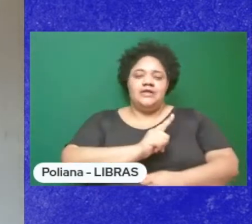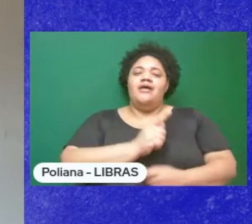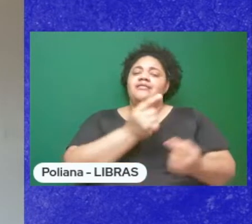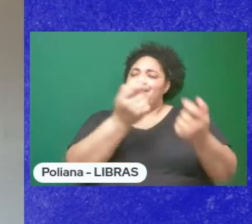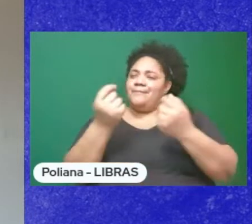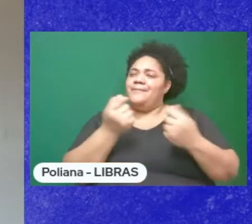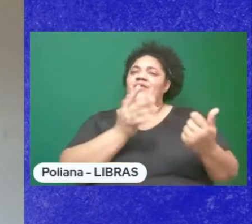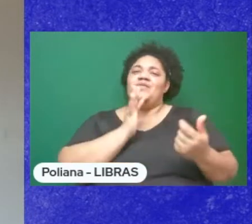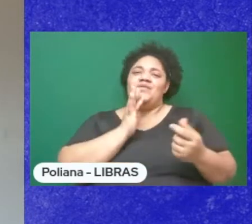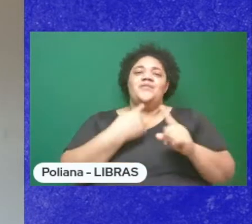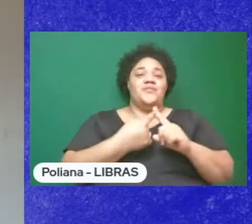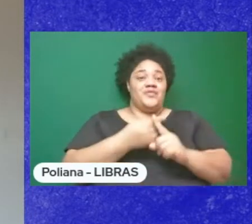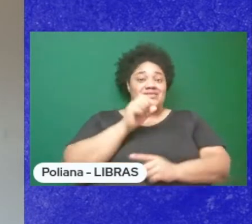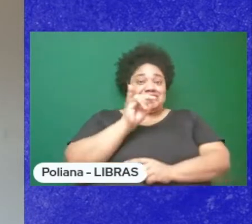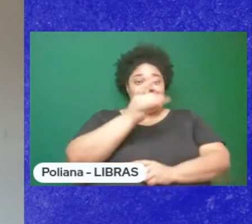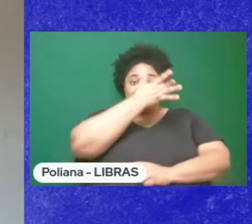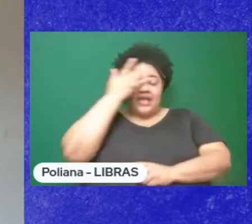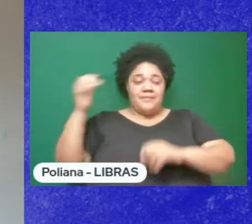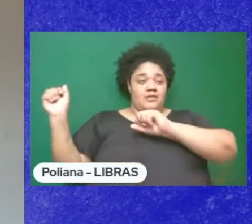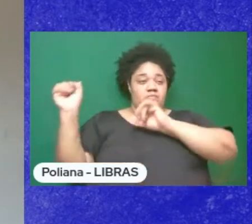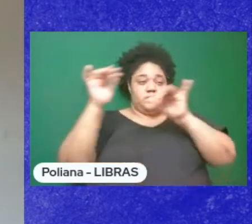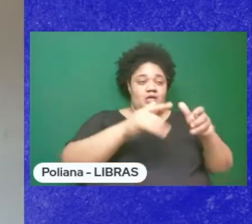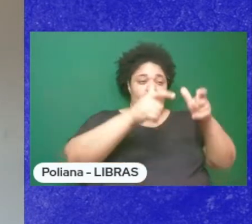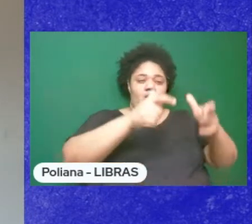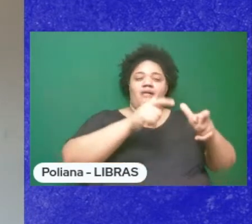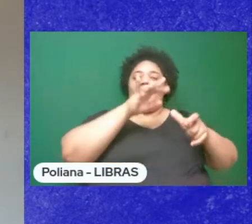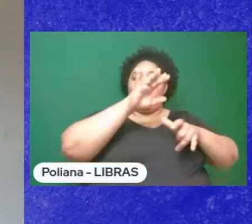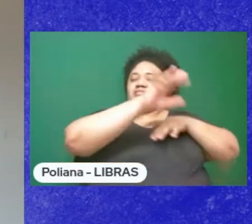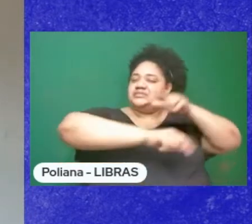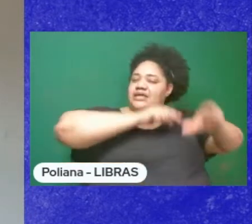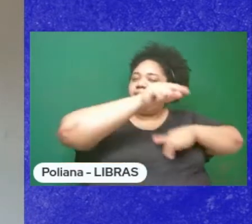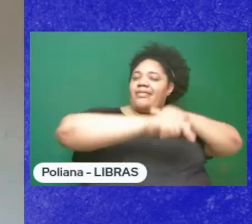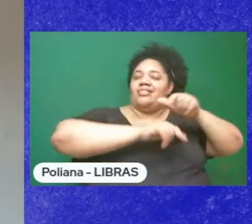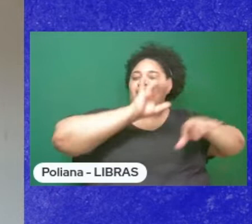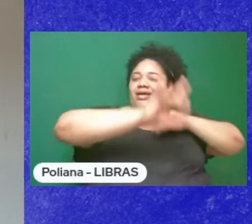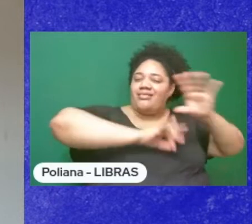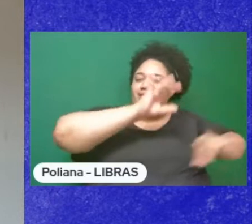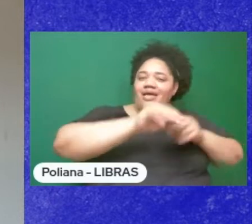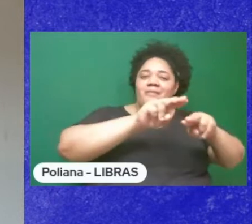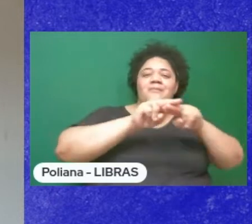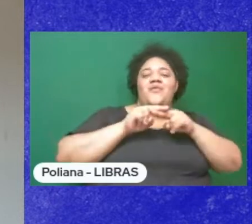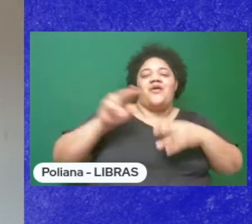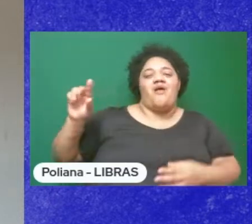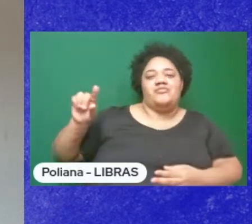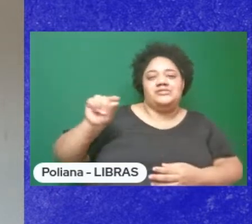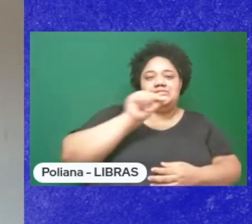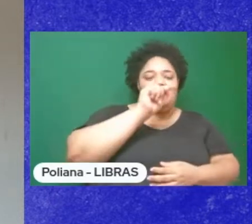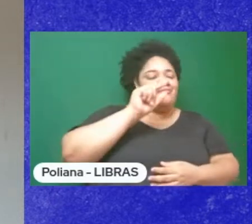porque a gente sabe como esses lugares costumam ser explorados pelo capitalismo e tudo mais. E,